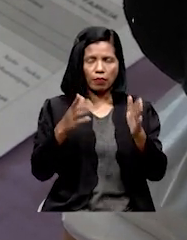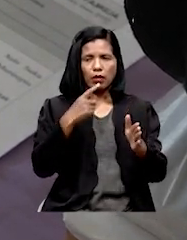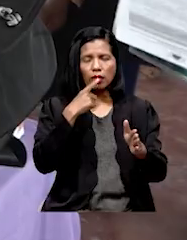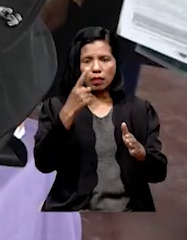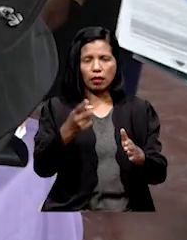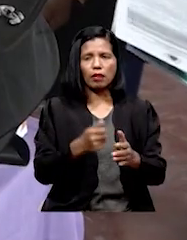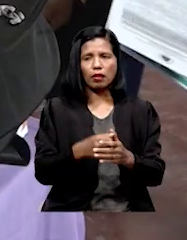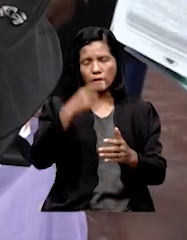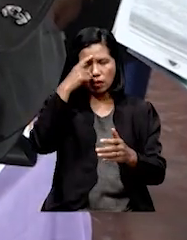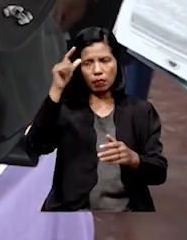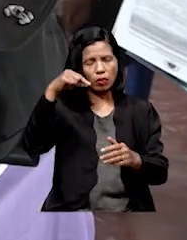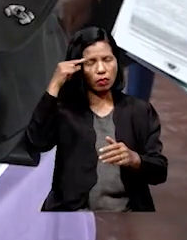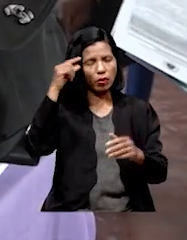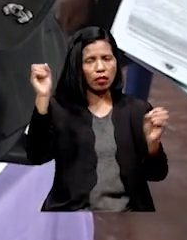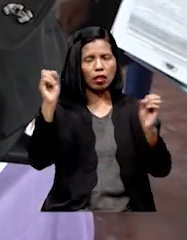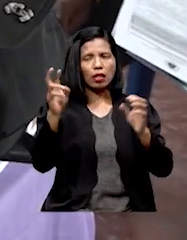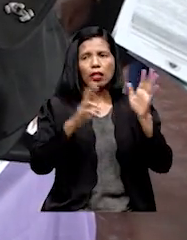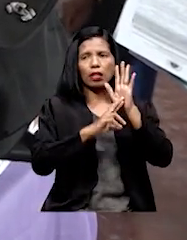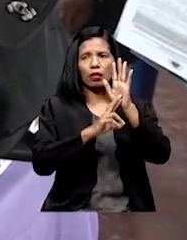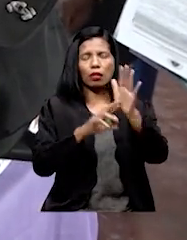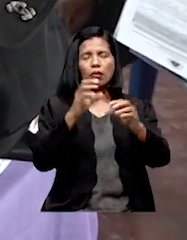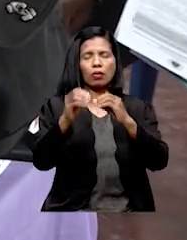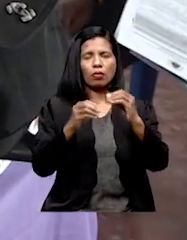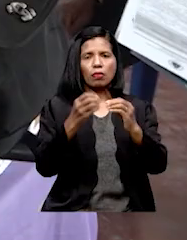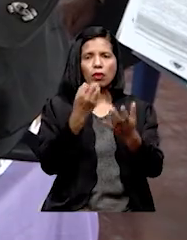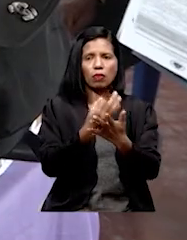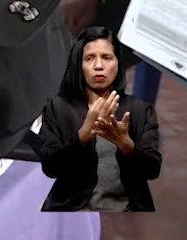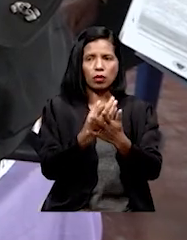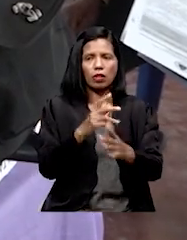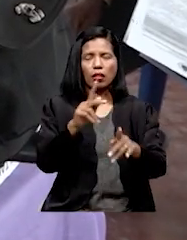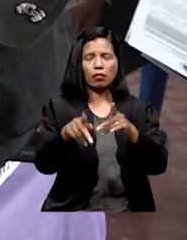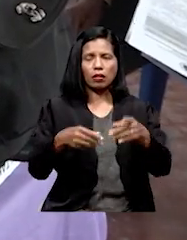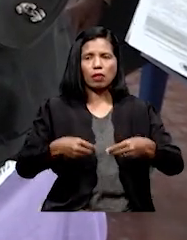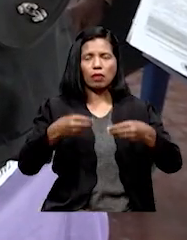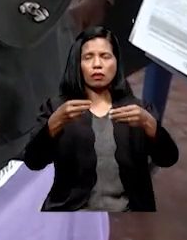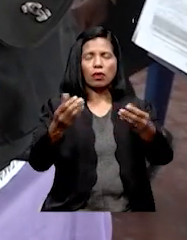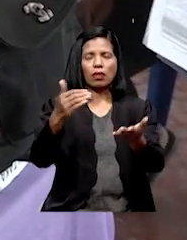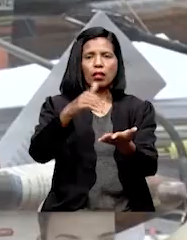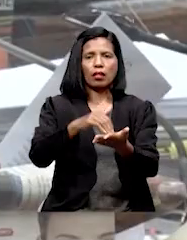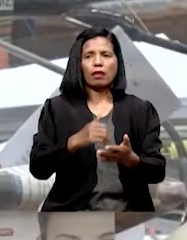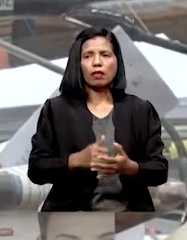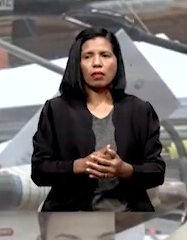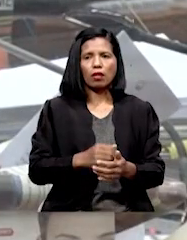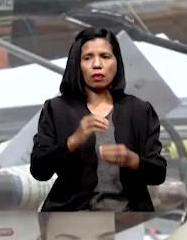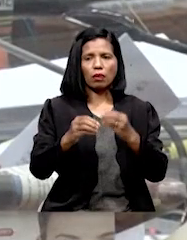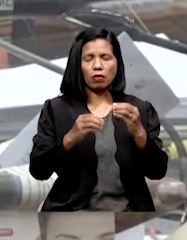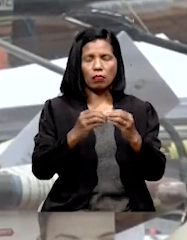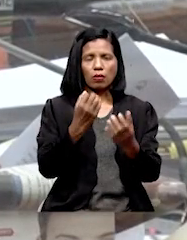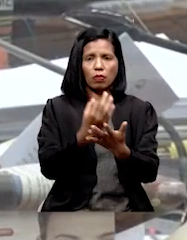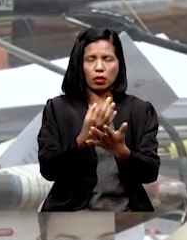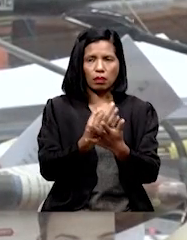questiona, tamba governo lai relatório com a baosan nebe cidadão sira fofila. Com a ba subsídio ba